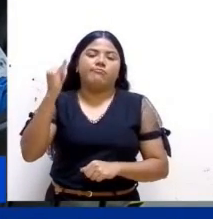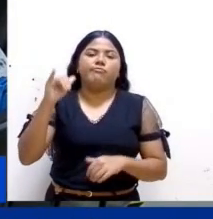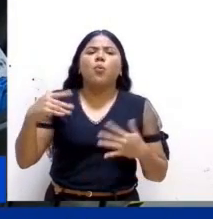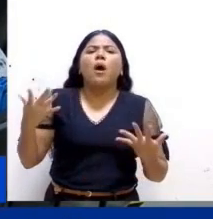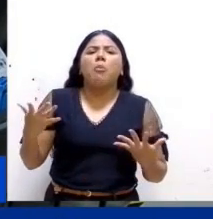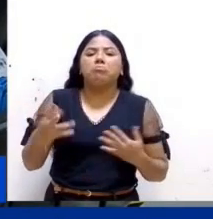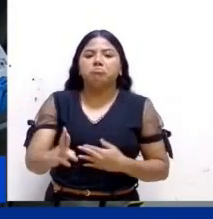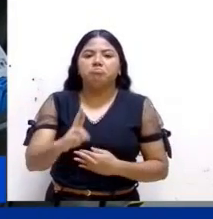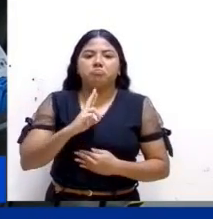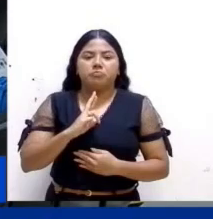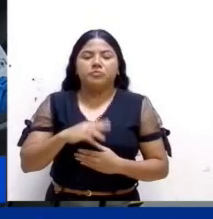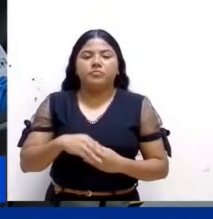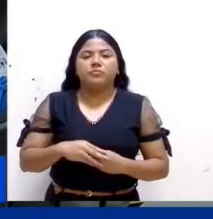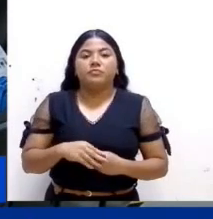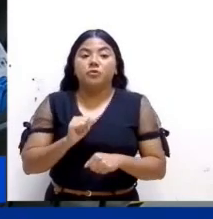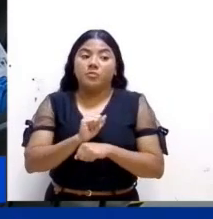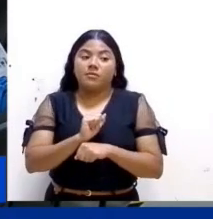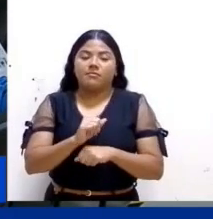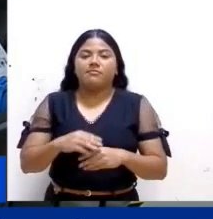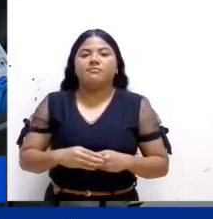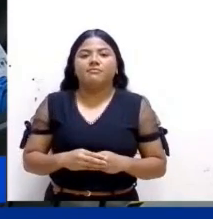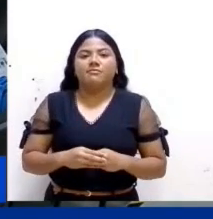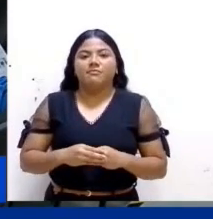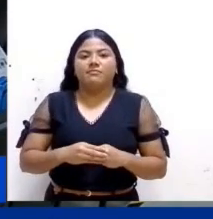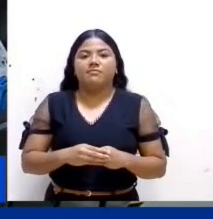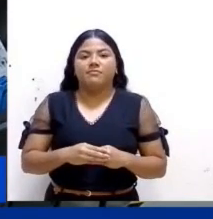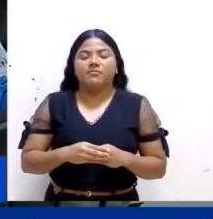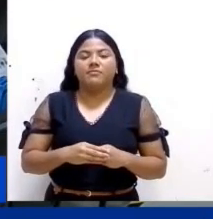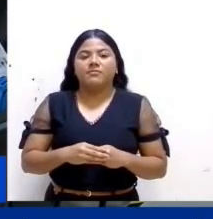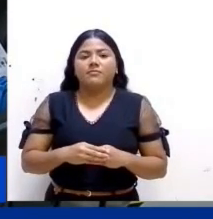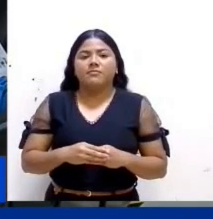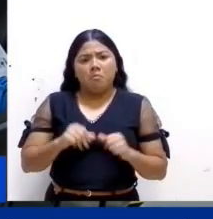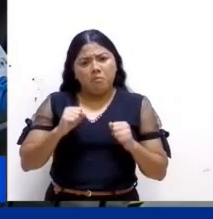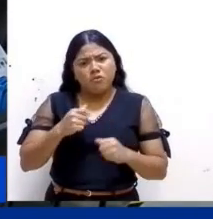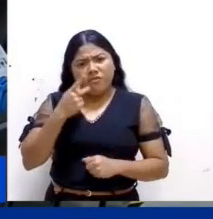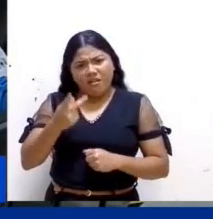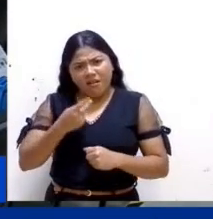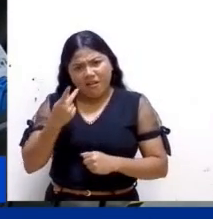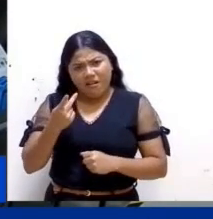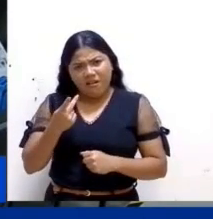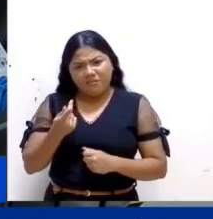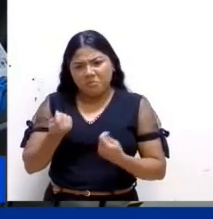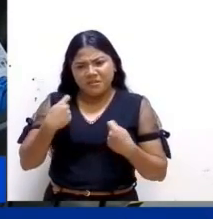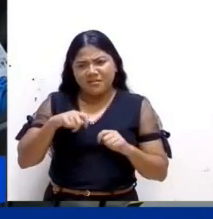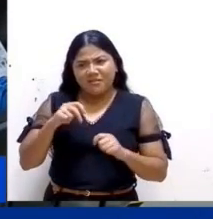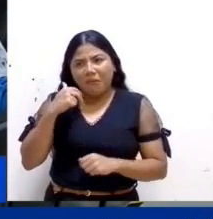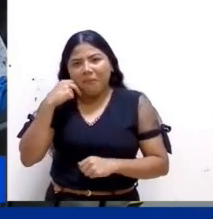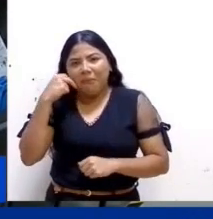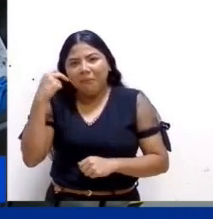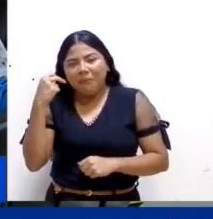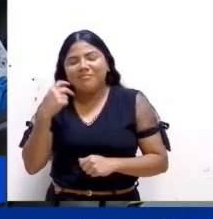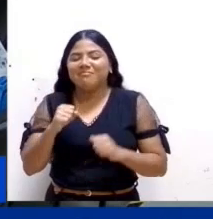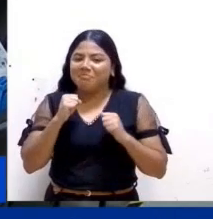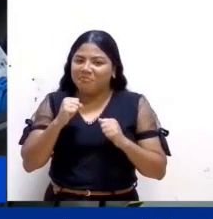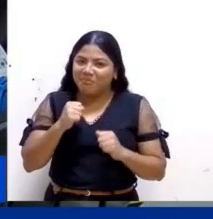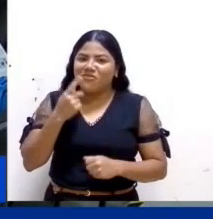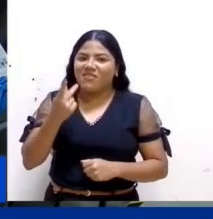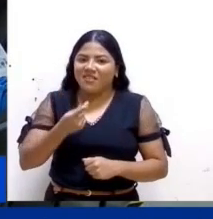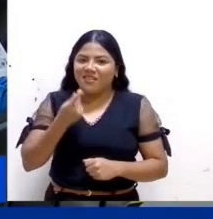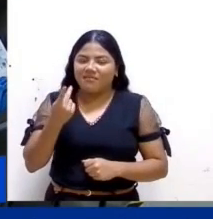Alguém? Imagem ampla do auditório. Oi, eu ouvi aí um murmurinho. Pode falar, ninguém vai morder. Pode falar.